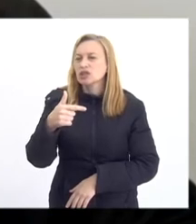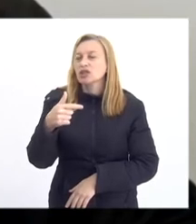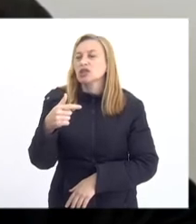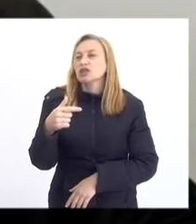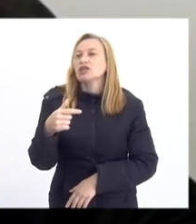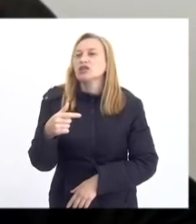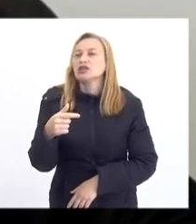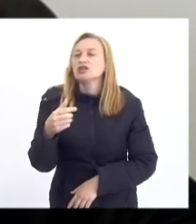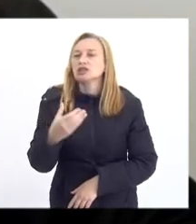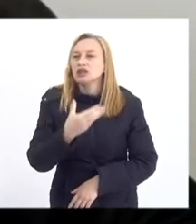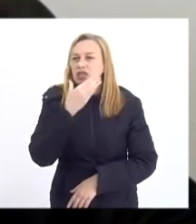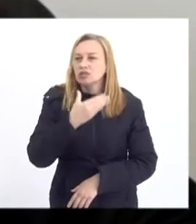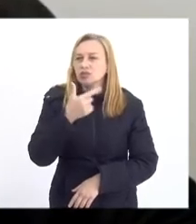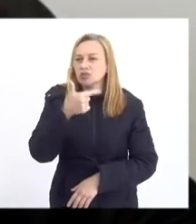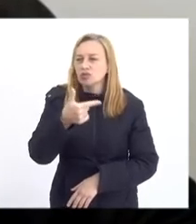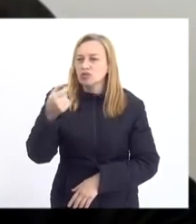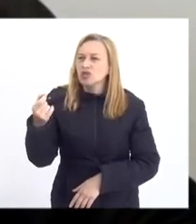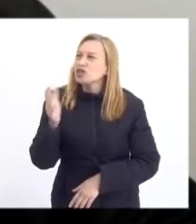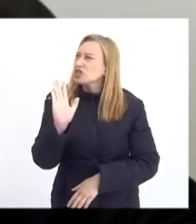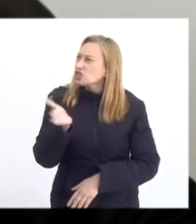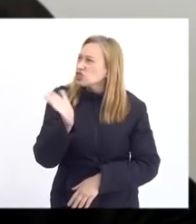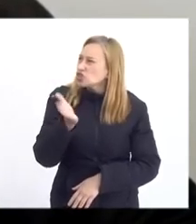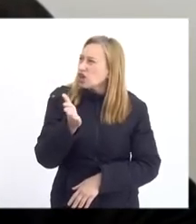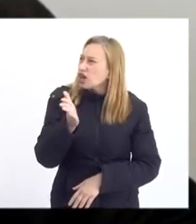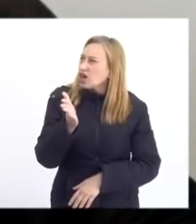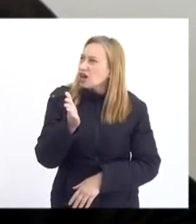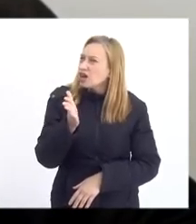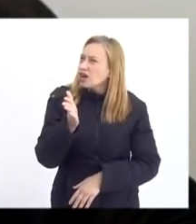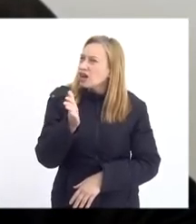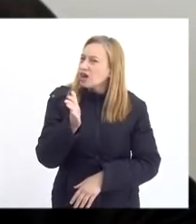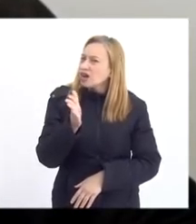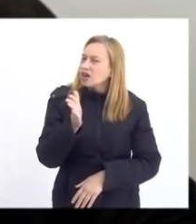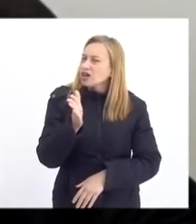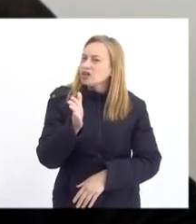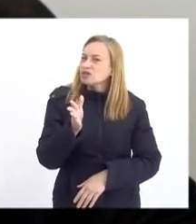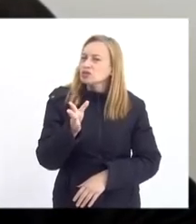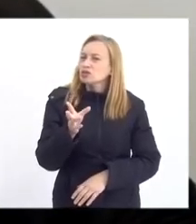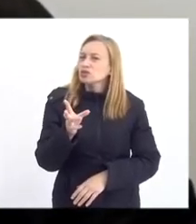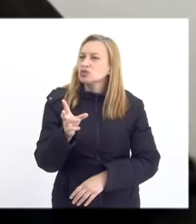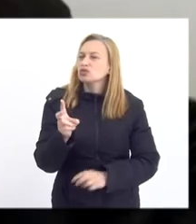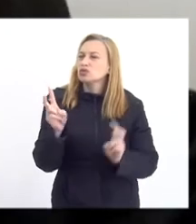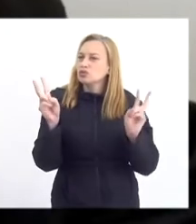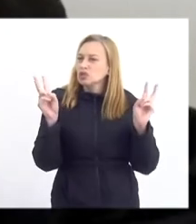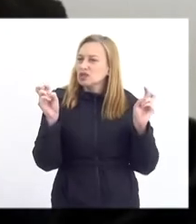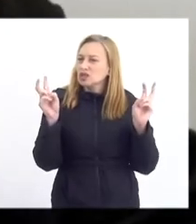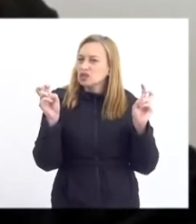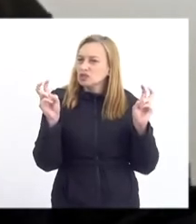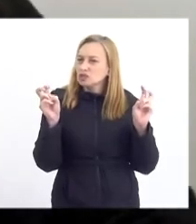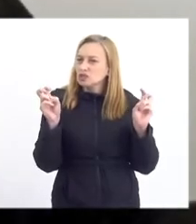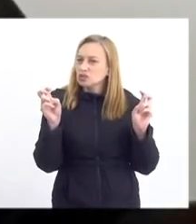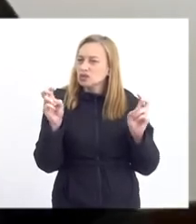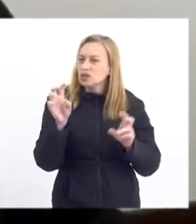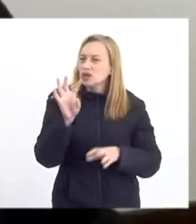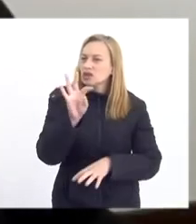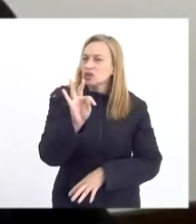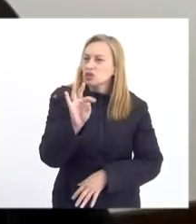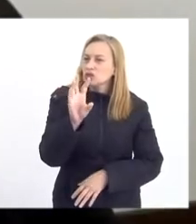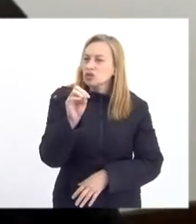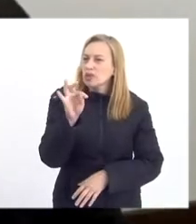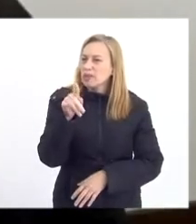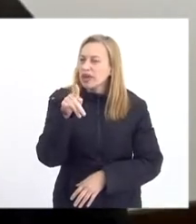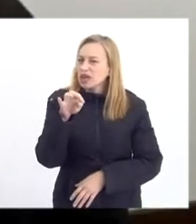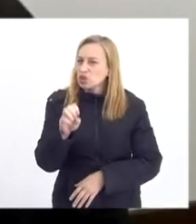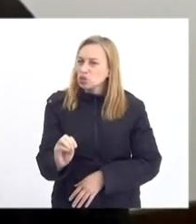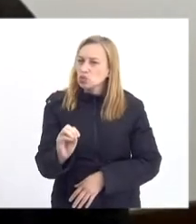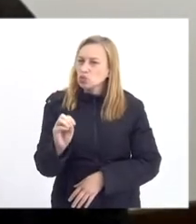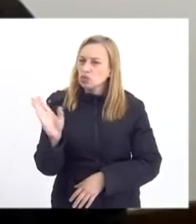assessoria, que já dispôs sobre o tombamento desse pavilhão de ervas, não é? A